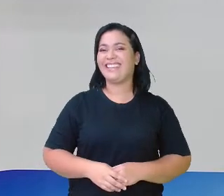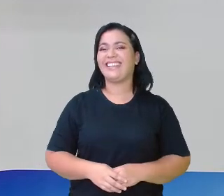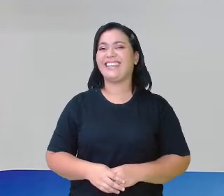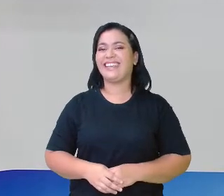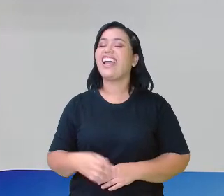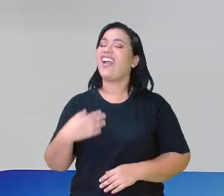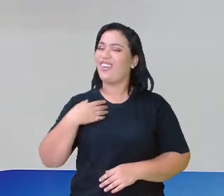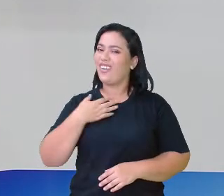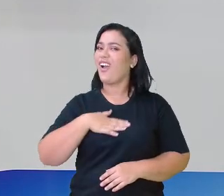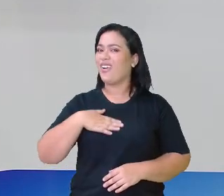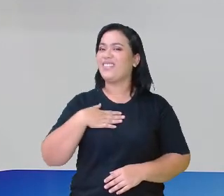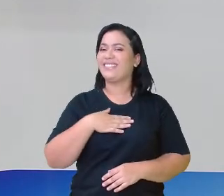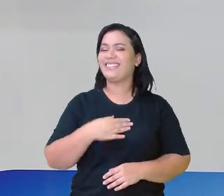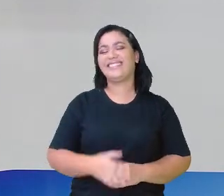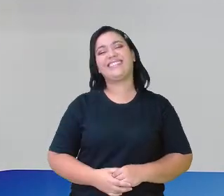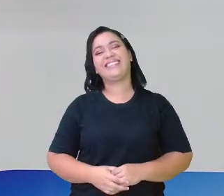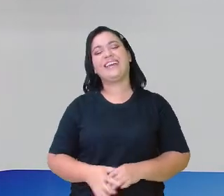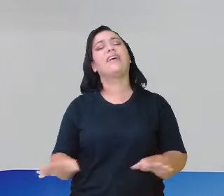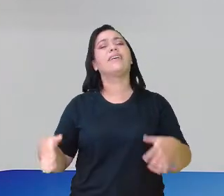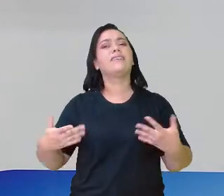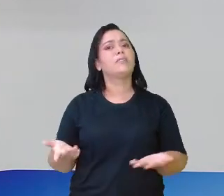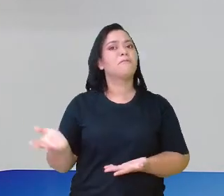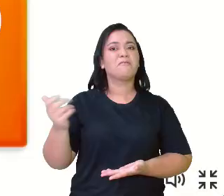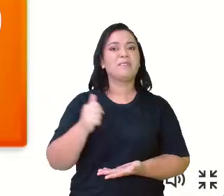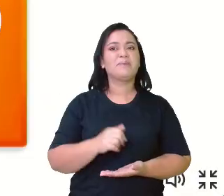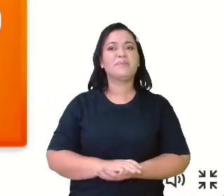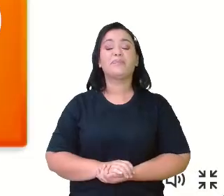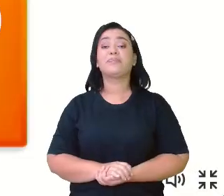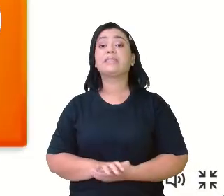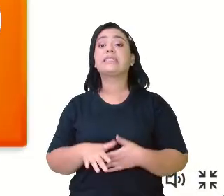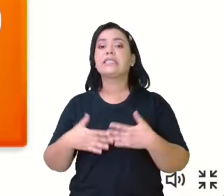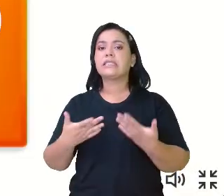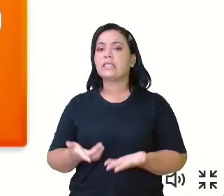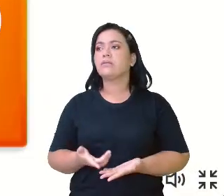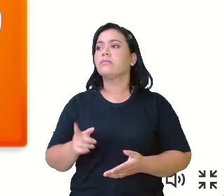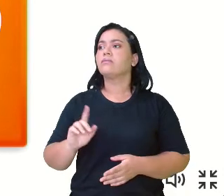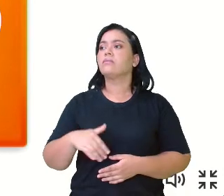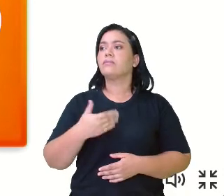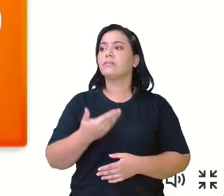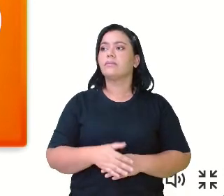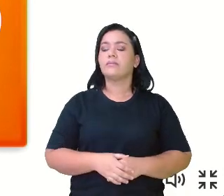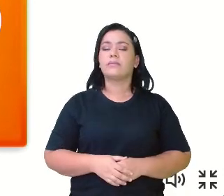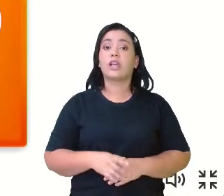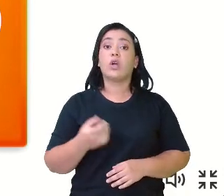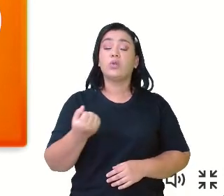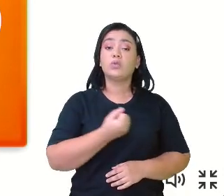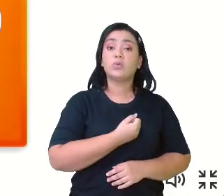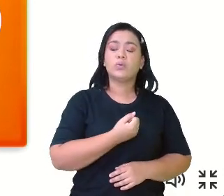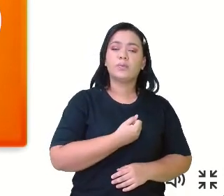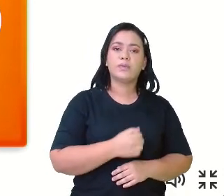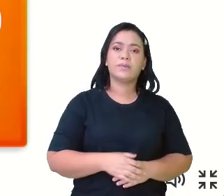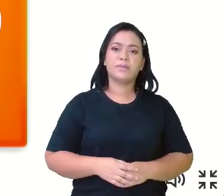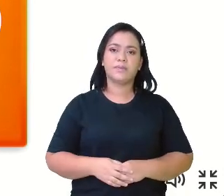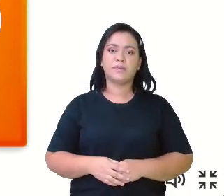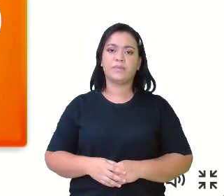Eu gosto assim, viu, minha gente? Vamos embora aqui. Nós temos o próximo. O número...